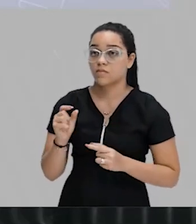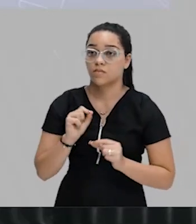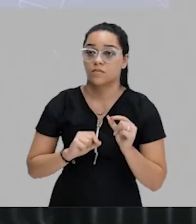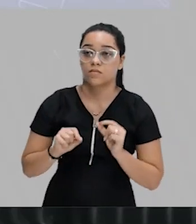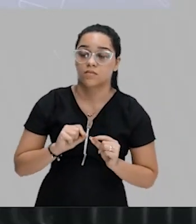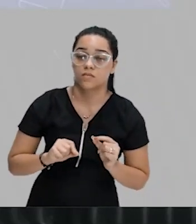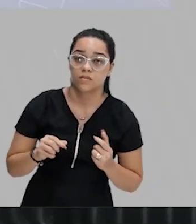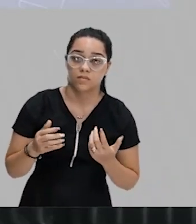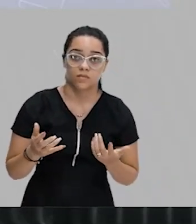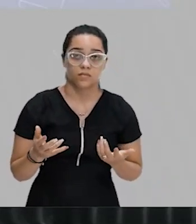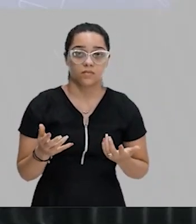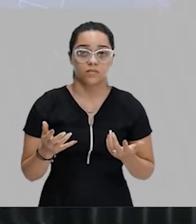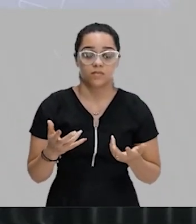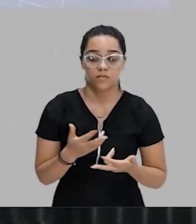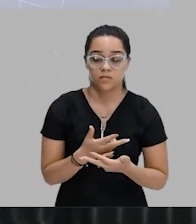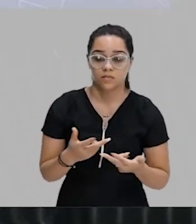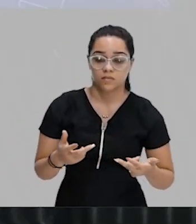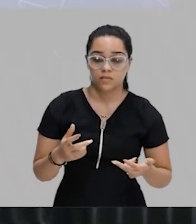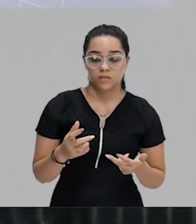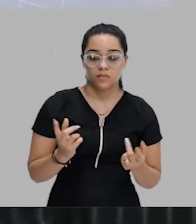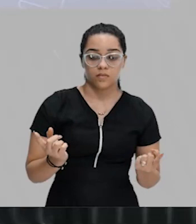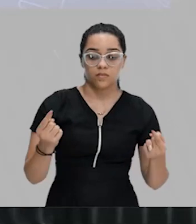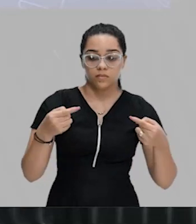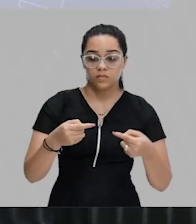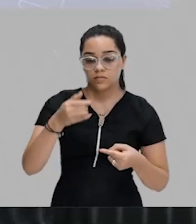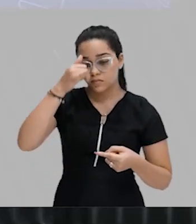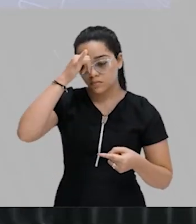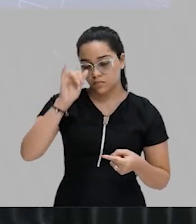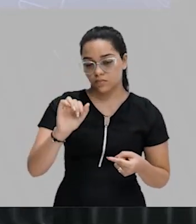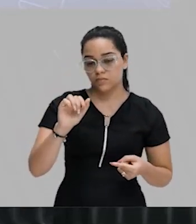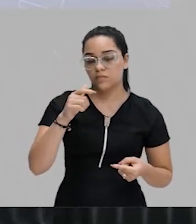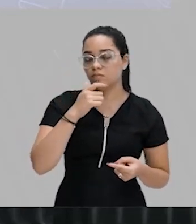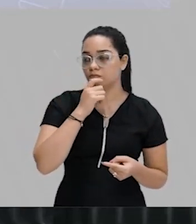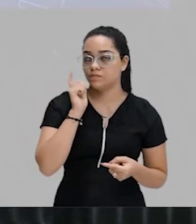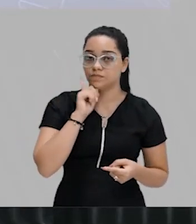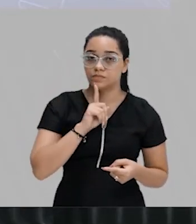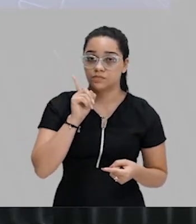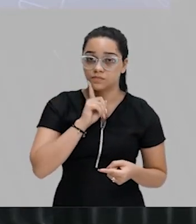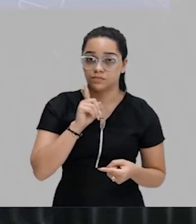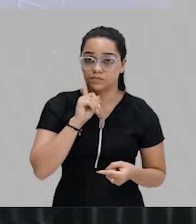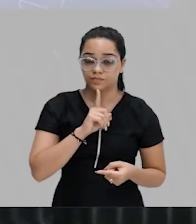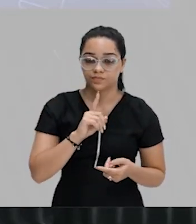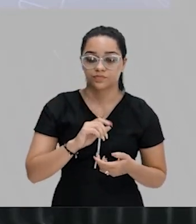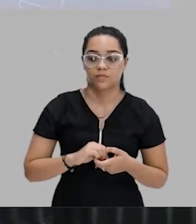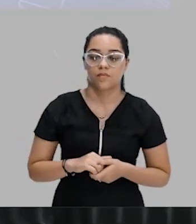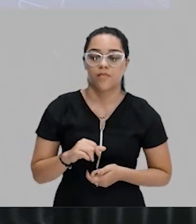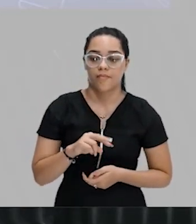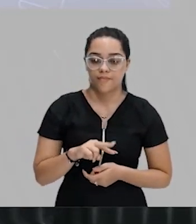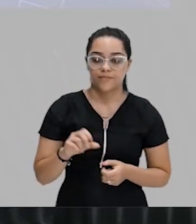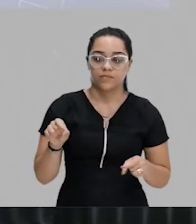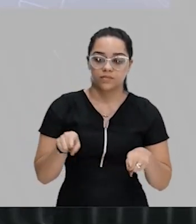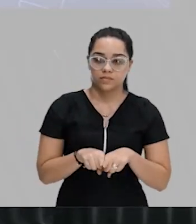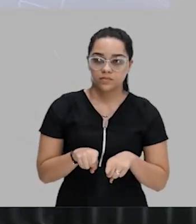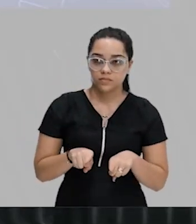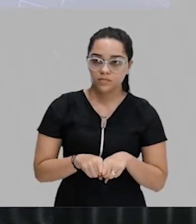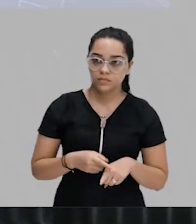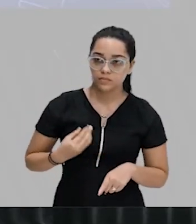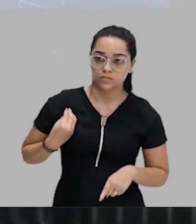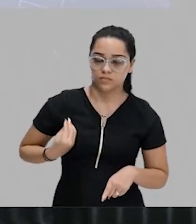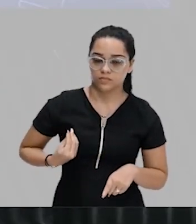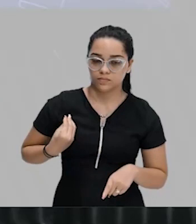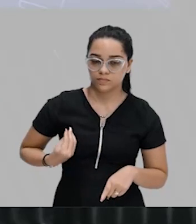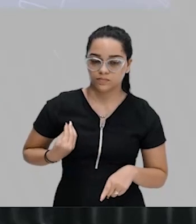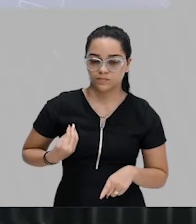uma onda de anti-americanismo, né? Uma onda de anti-americanismo vai também estar presente na